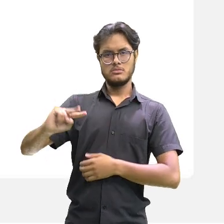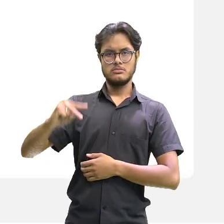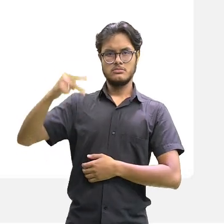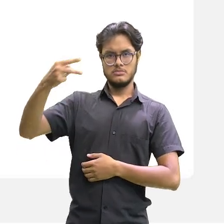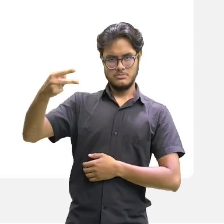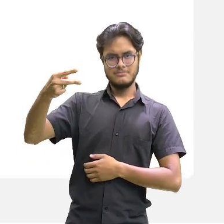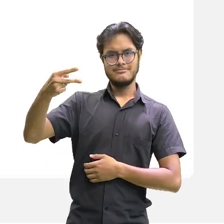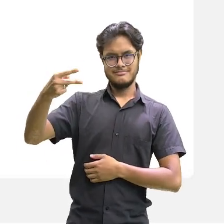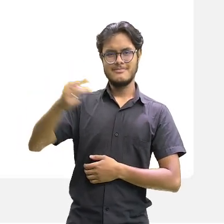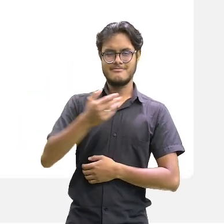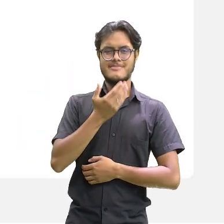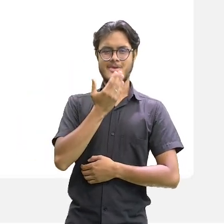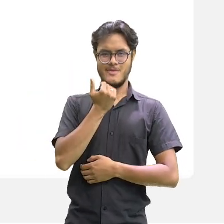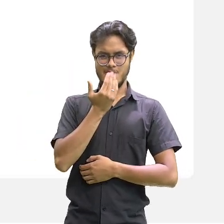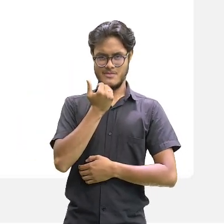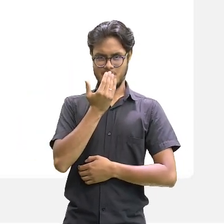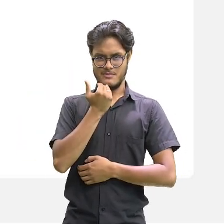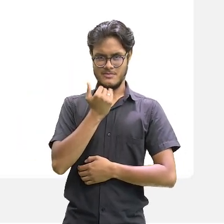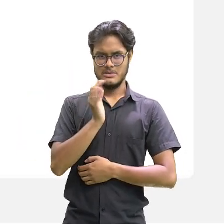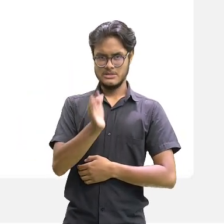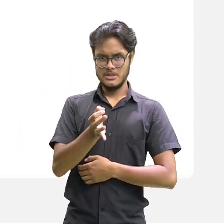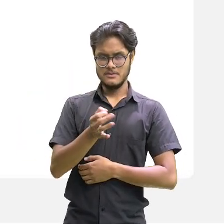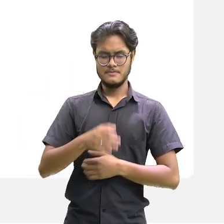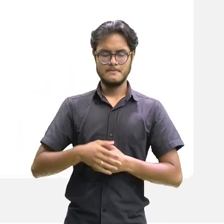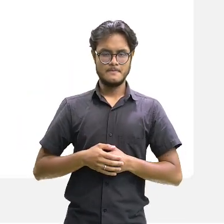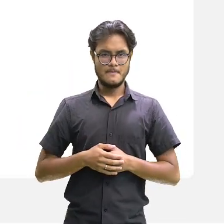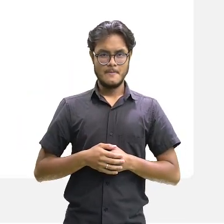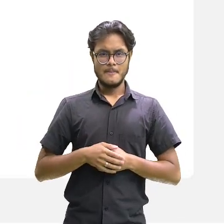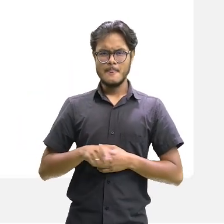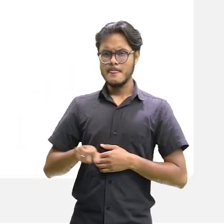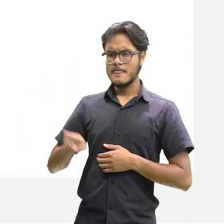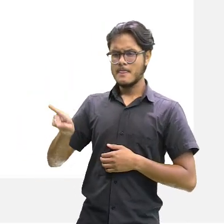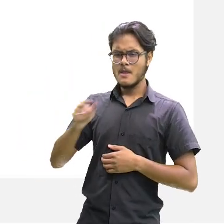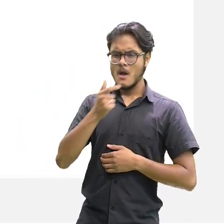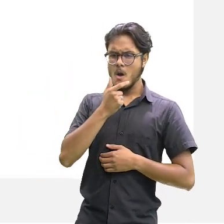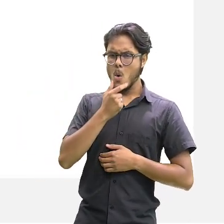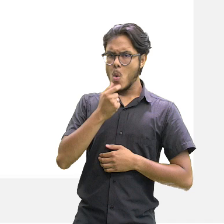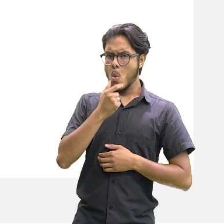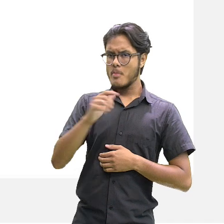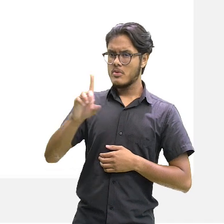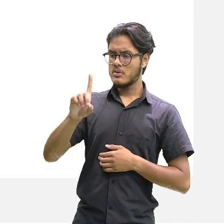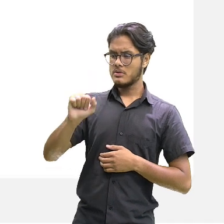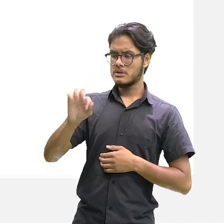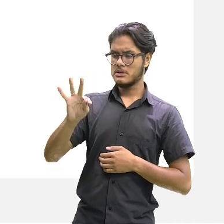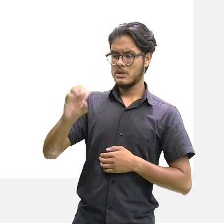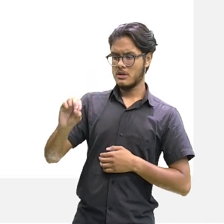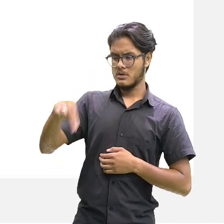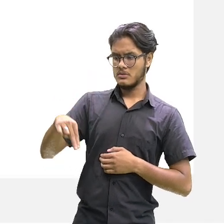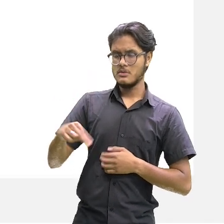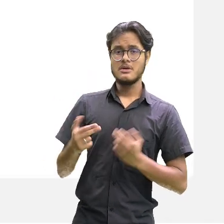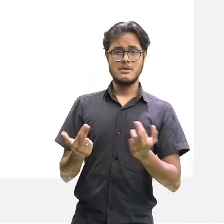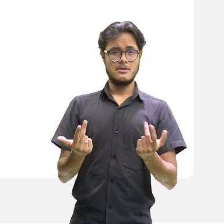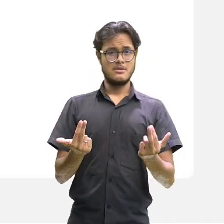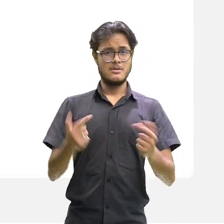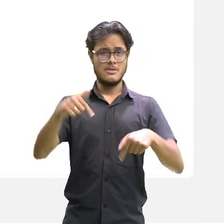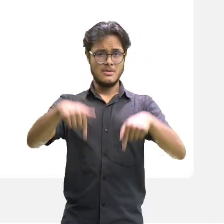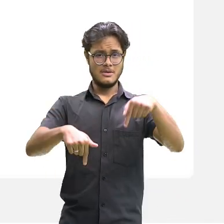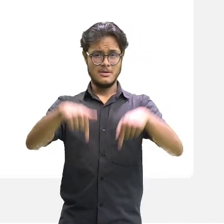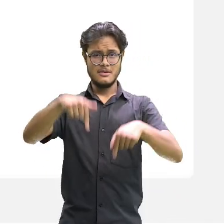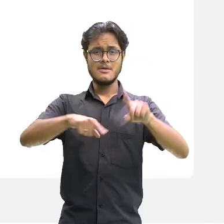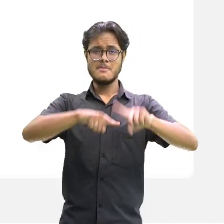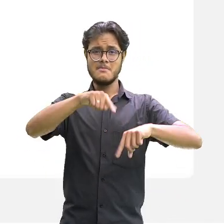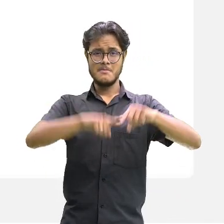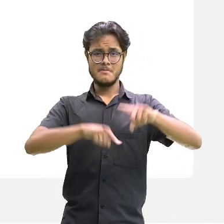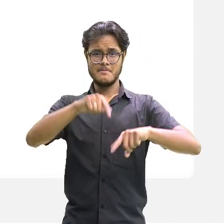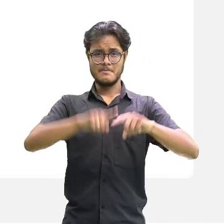proporção fixa desses ingredientes. E o Dalton disse que isso também funcionava para a formação dos compostos.